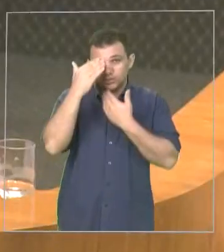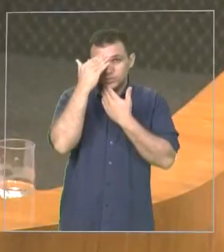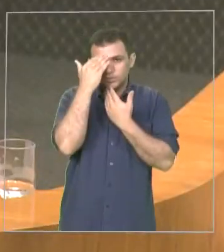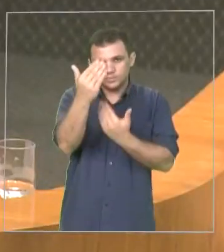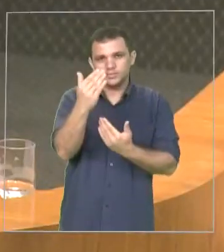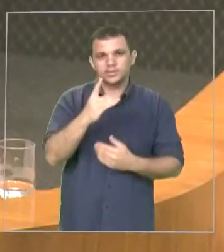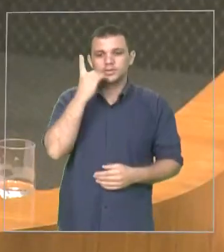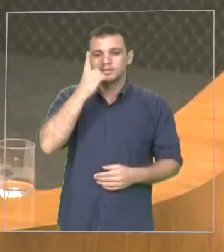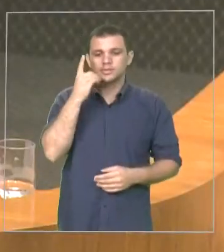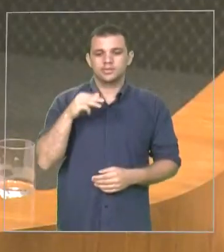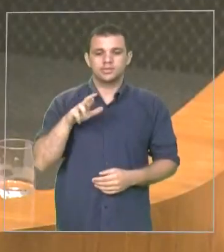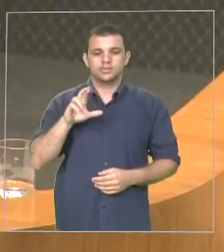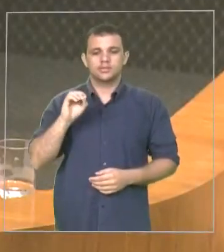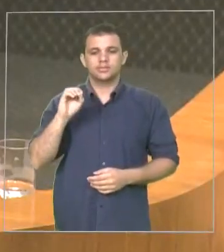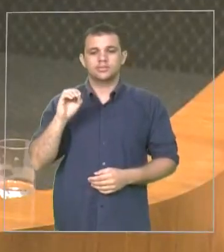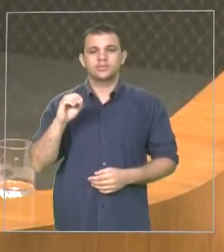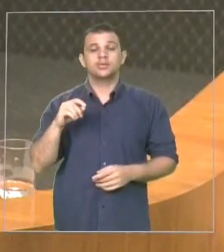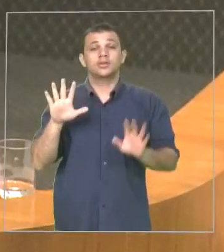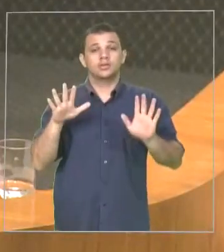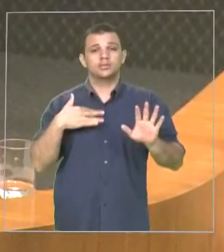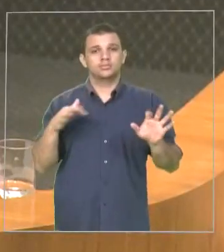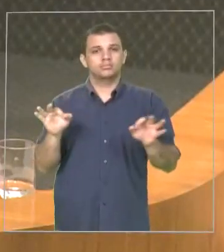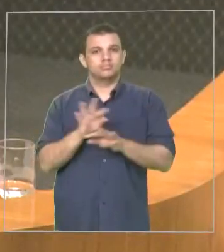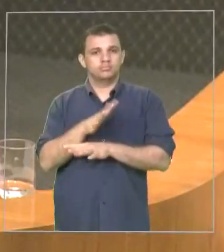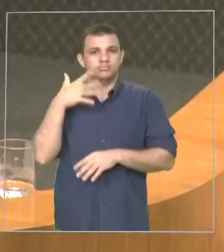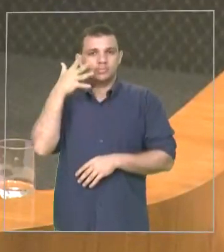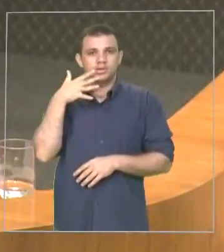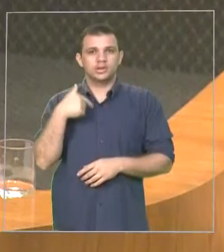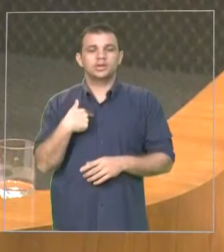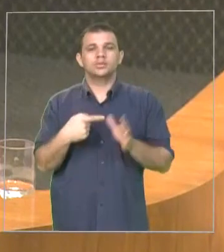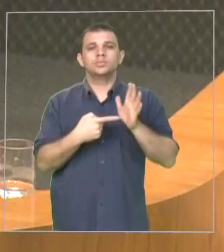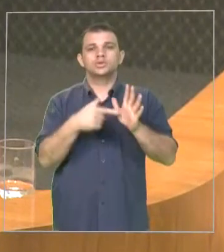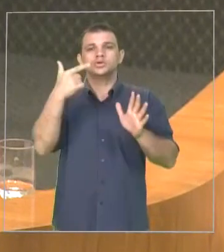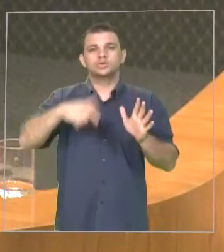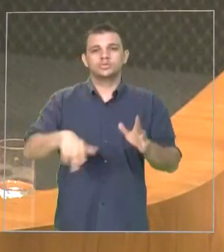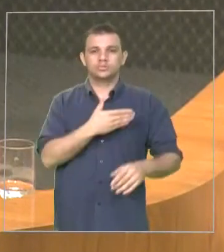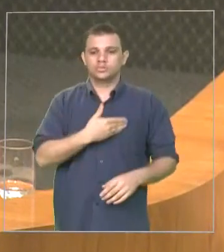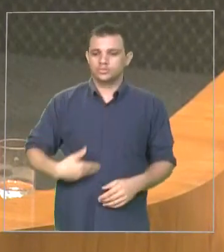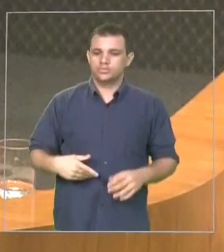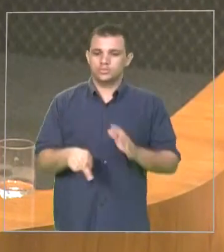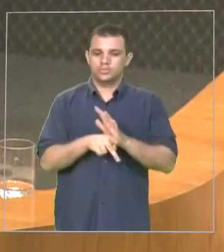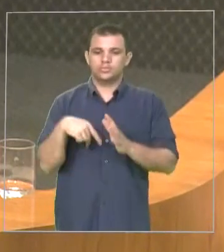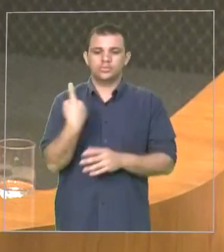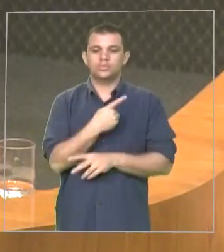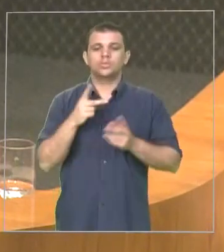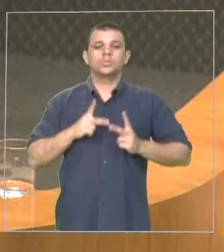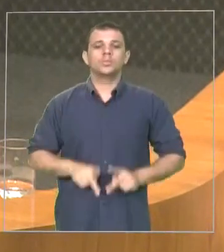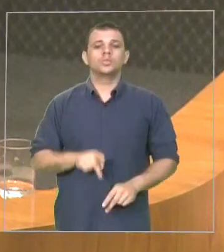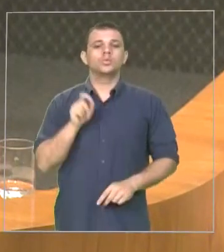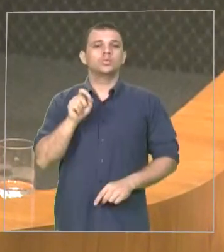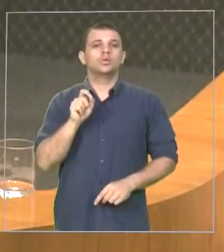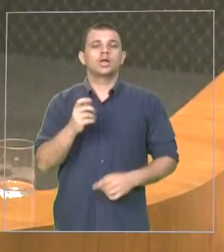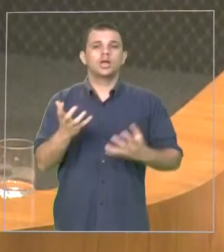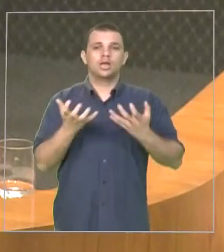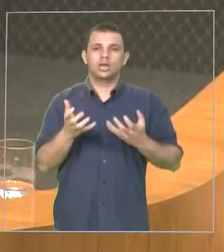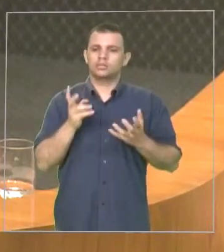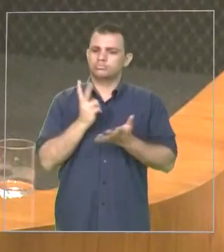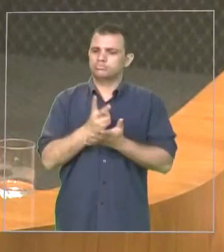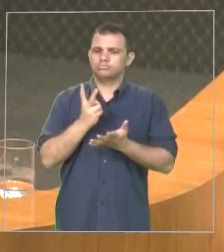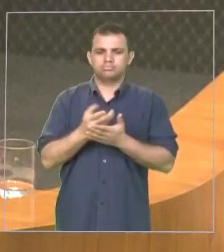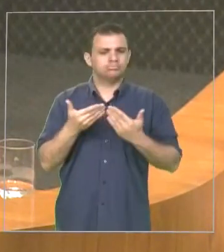para encerrar, quero reiterar a posição do nosso governo, deputado Marco Aurélio, de total disposição